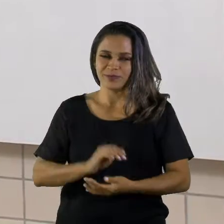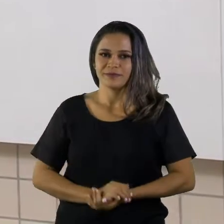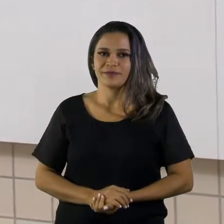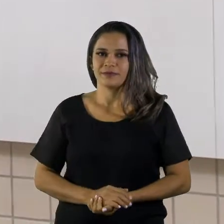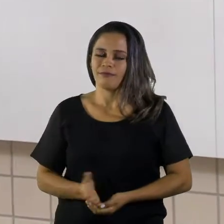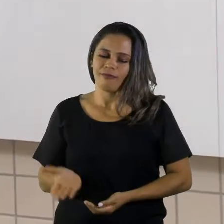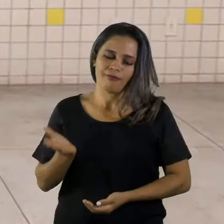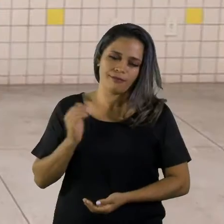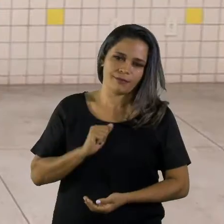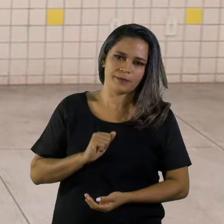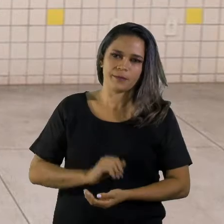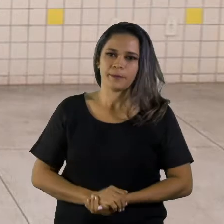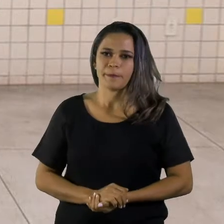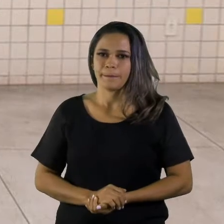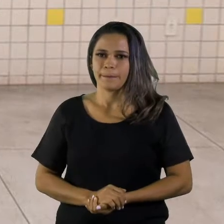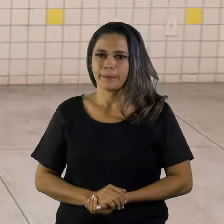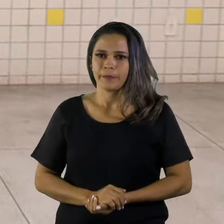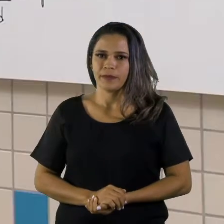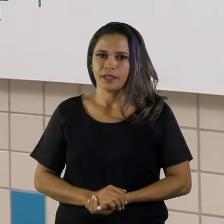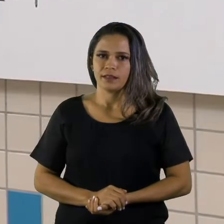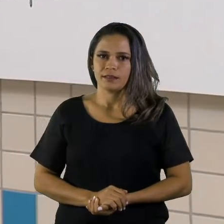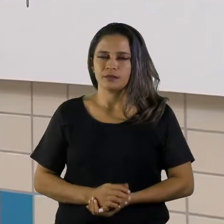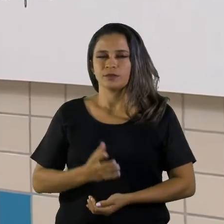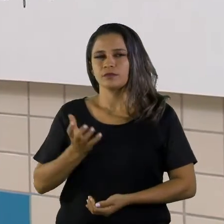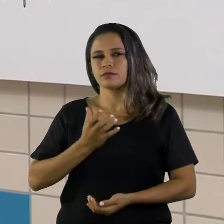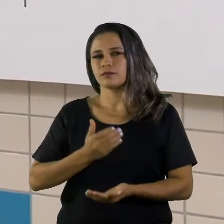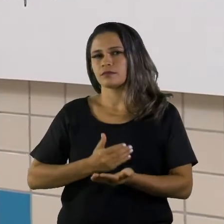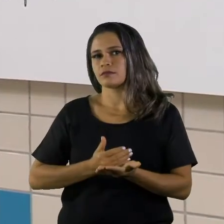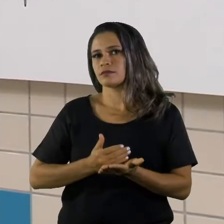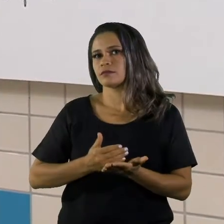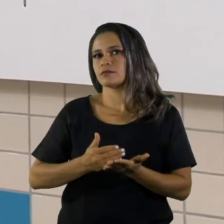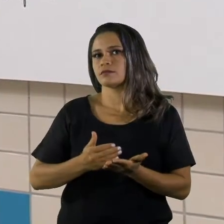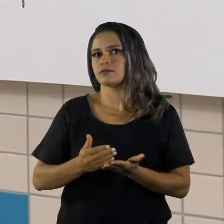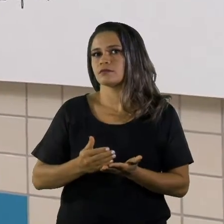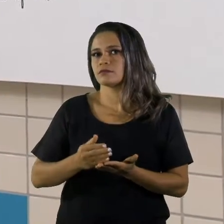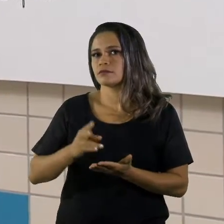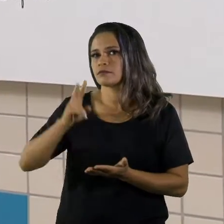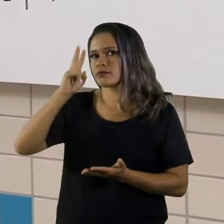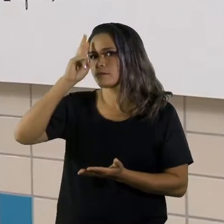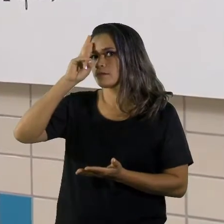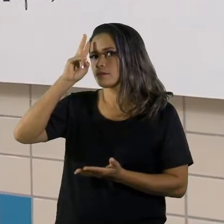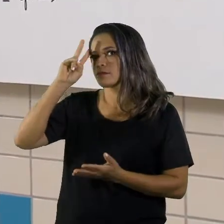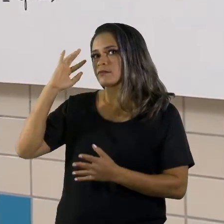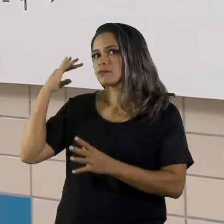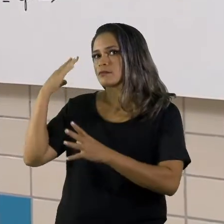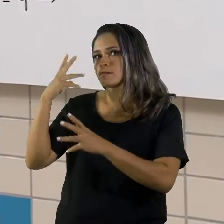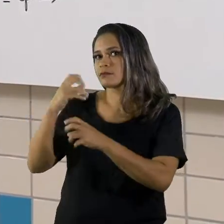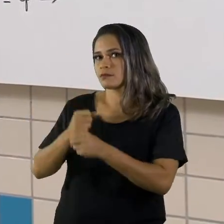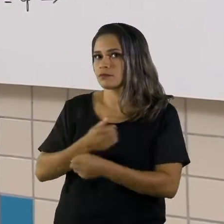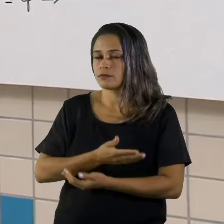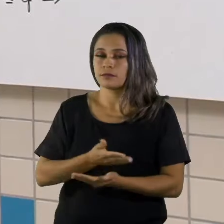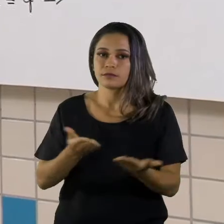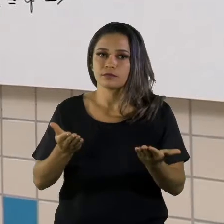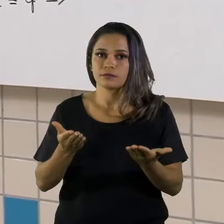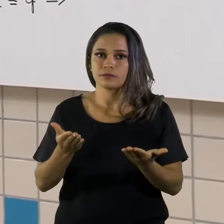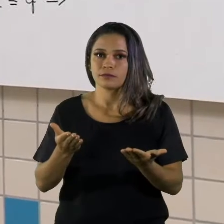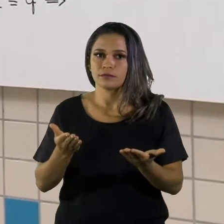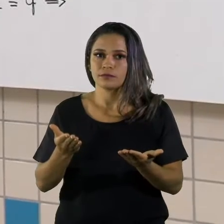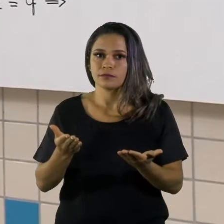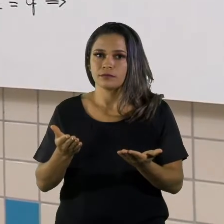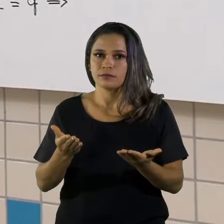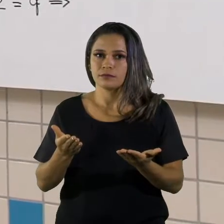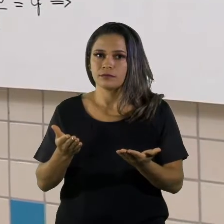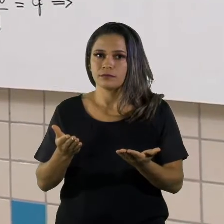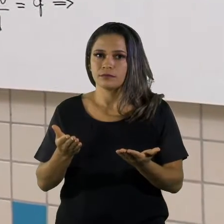Vamos lá. Eu quero começar relembrando com vocês um